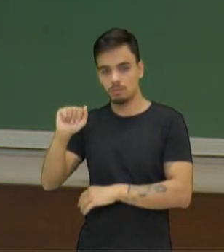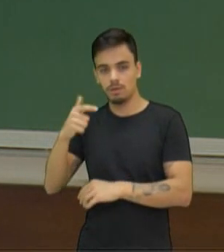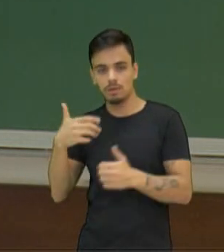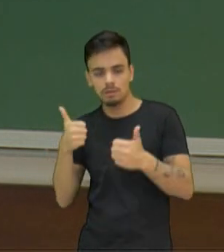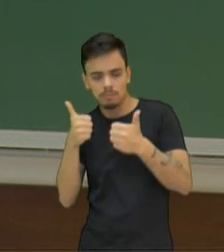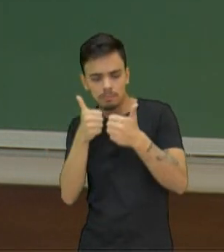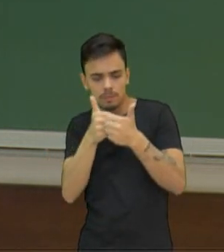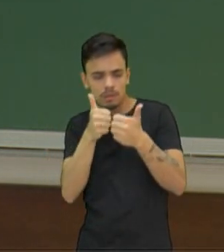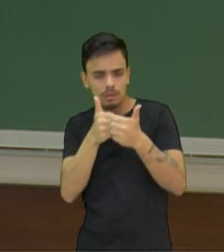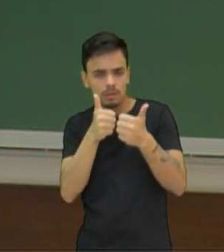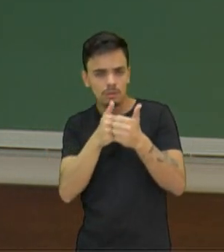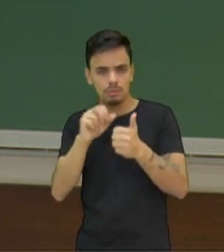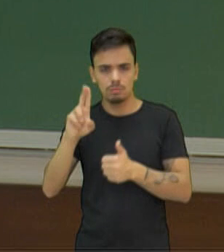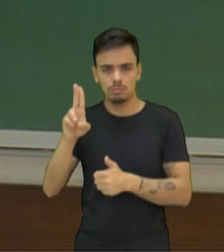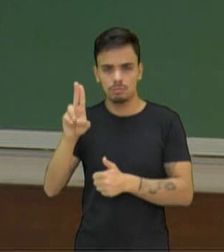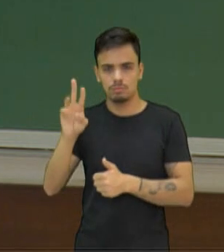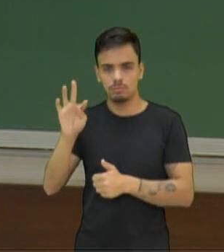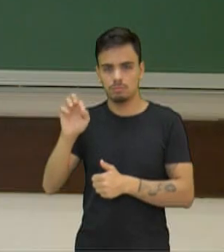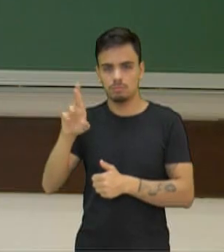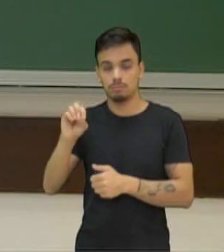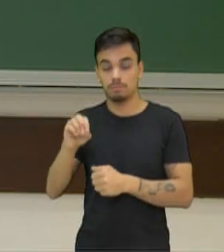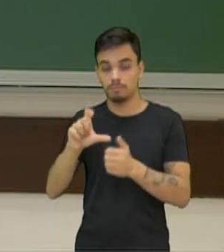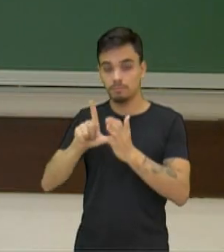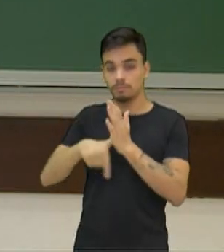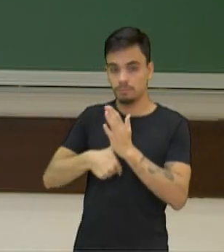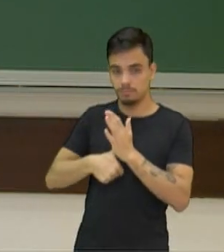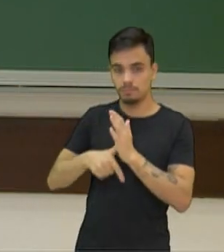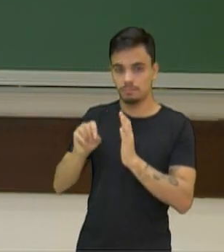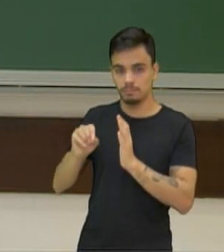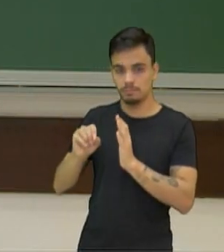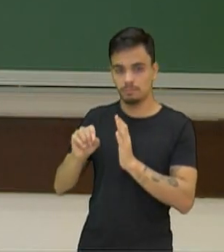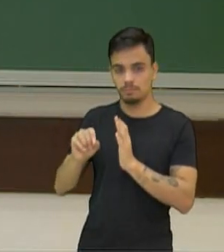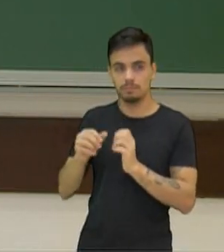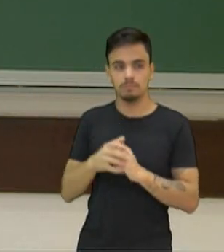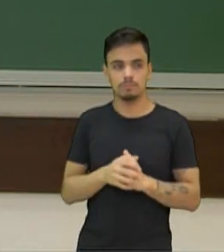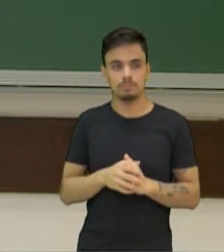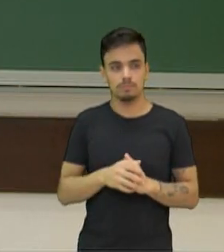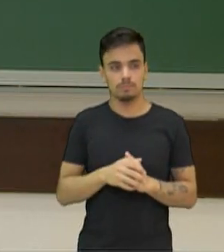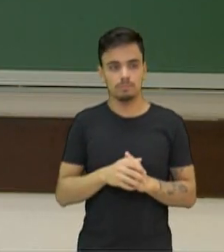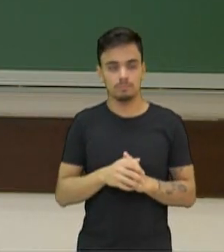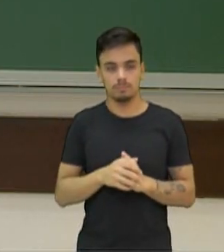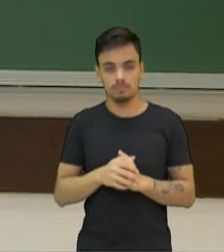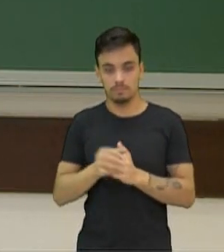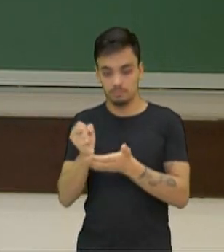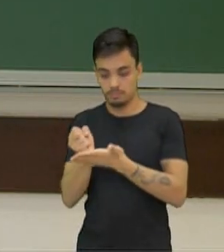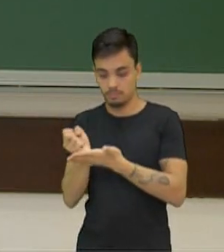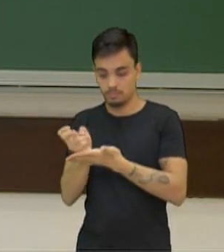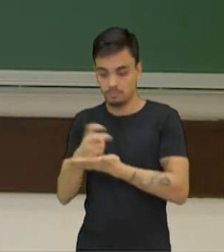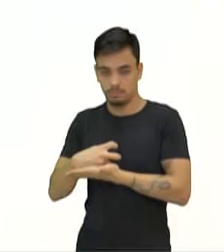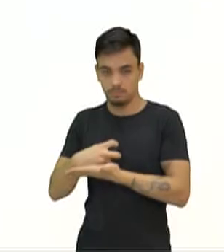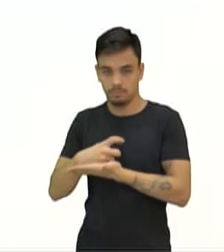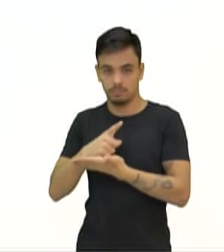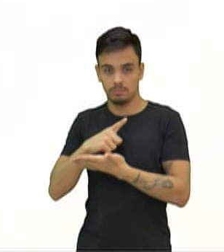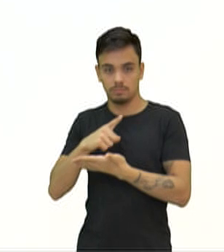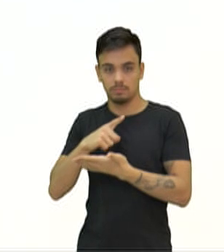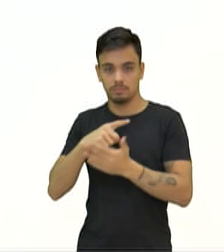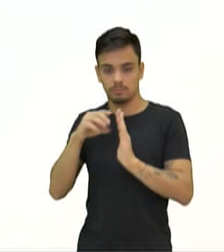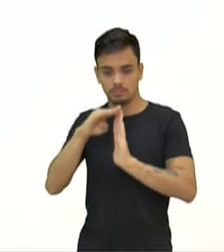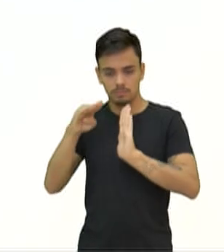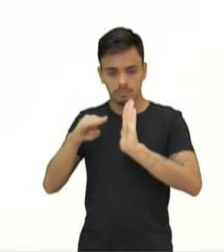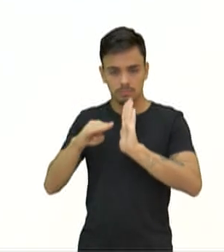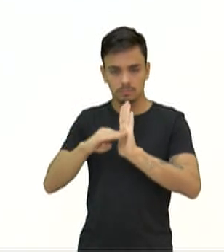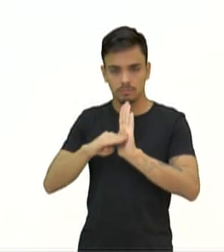útero. Após essa fase, da fase de mórula, no caso, o embrião vai passar ao estágio de blástula. O que vai